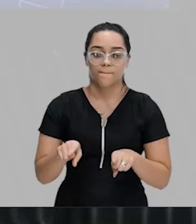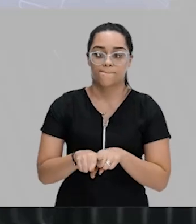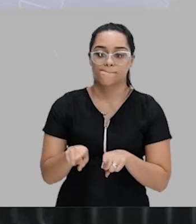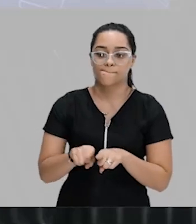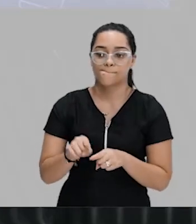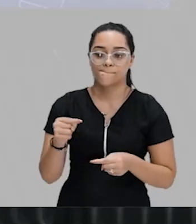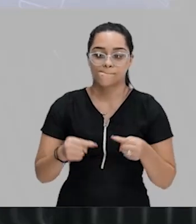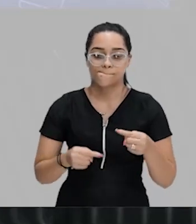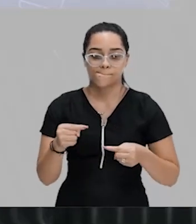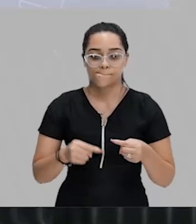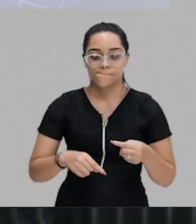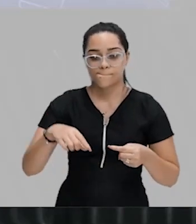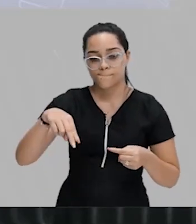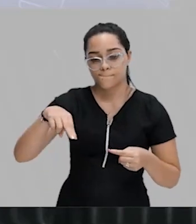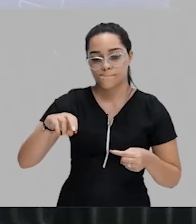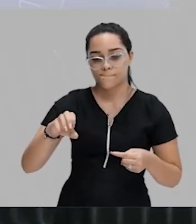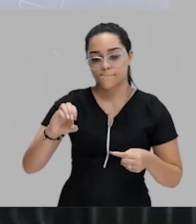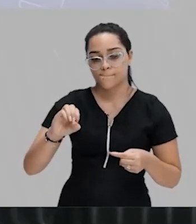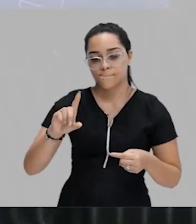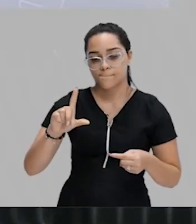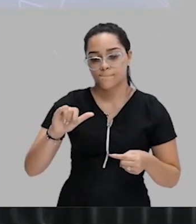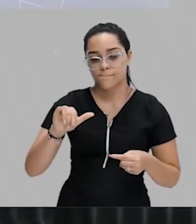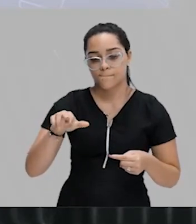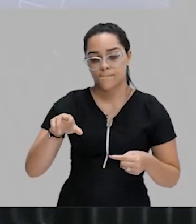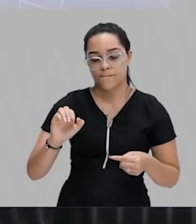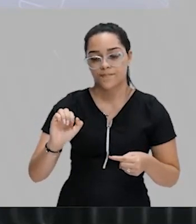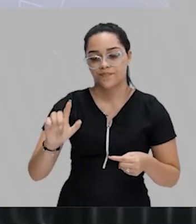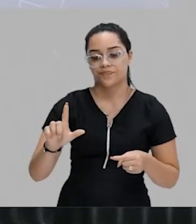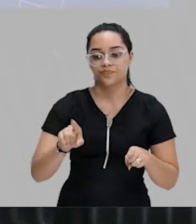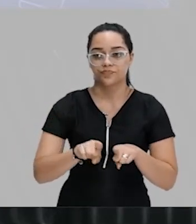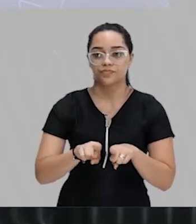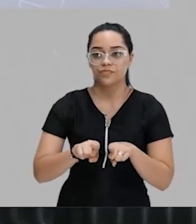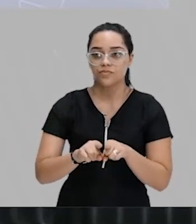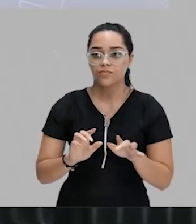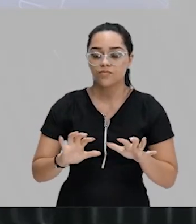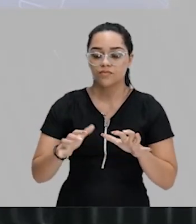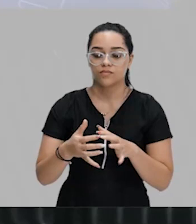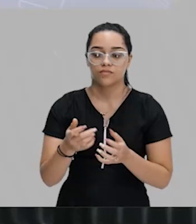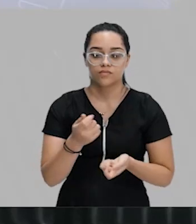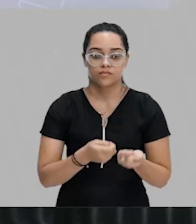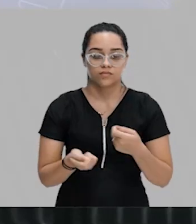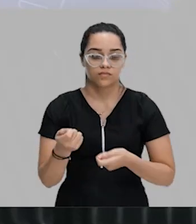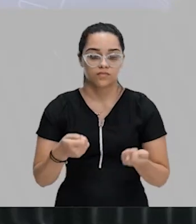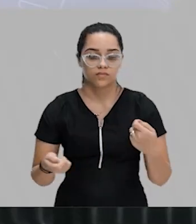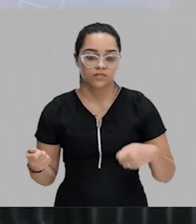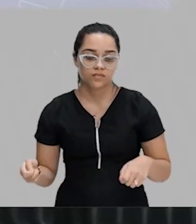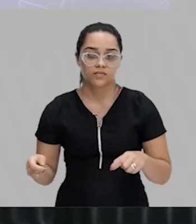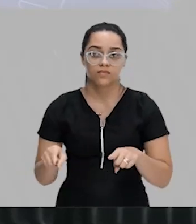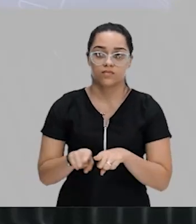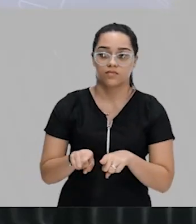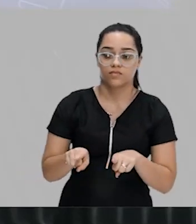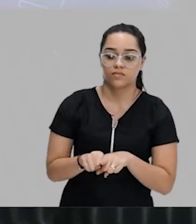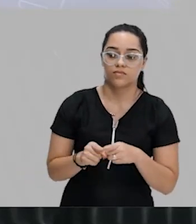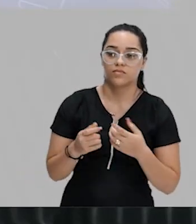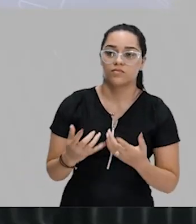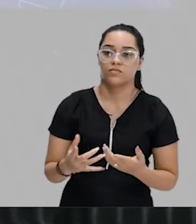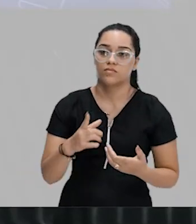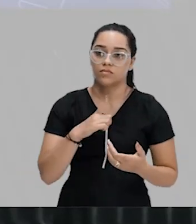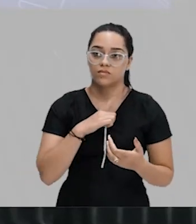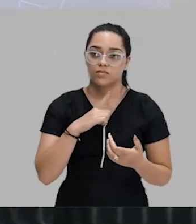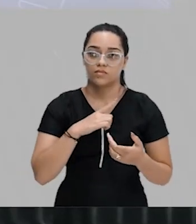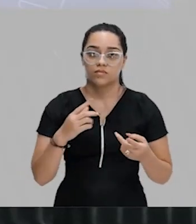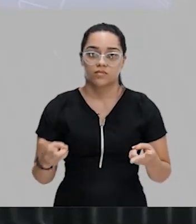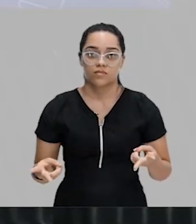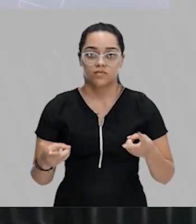política neoliberal, iremos analisar os blocos econômicos, iremos